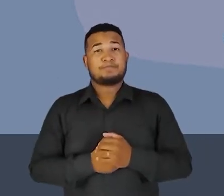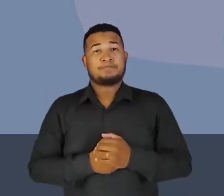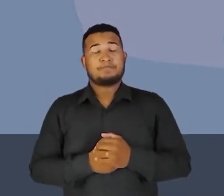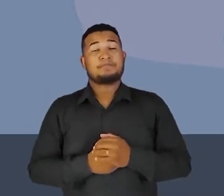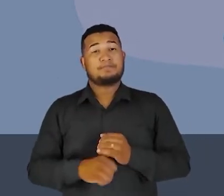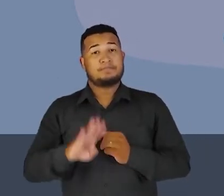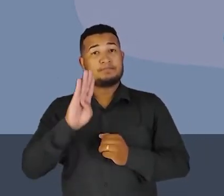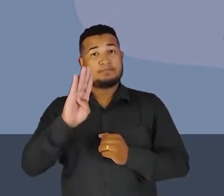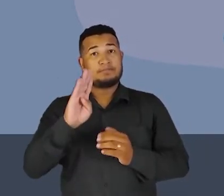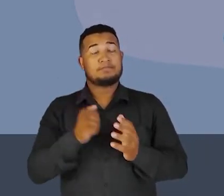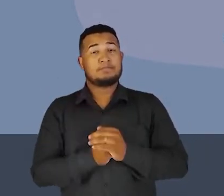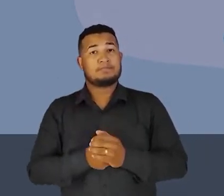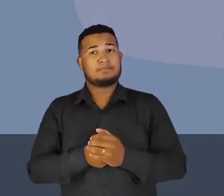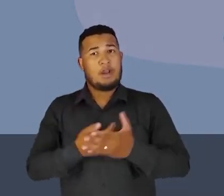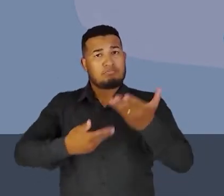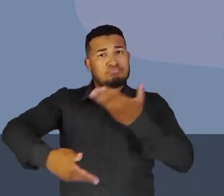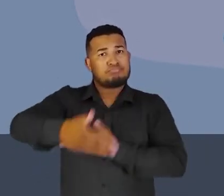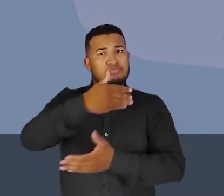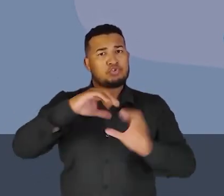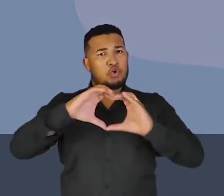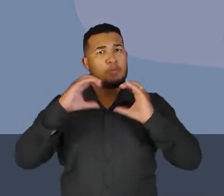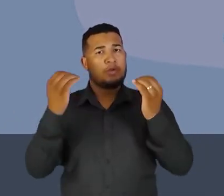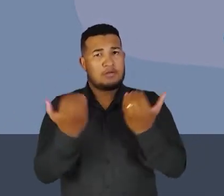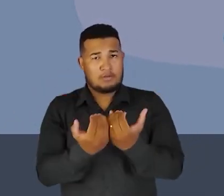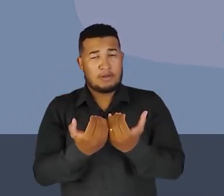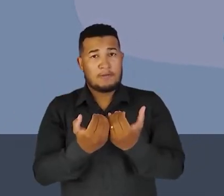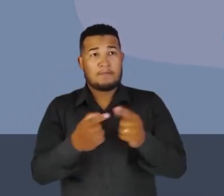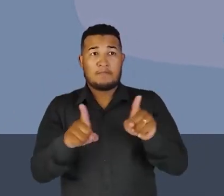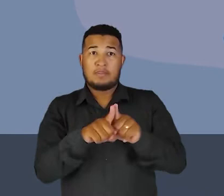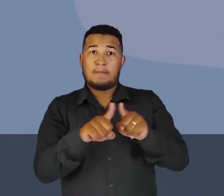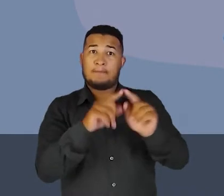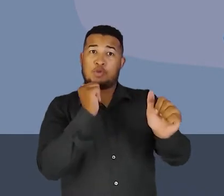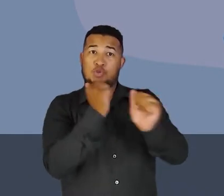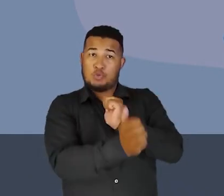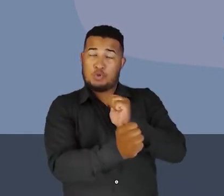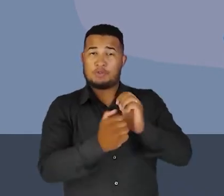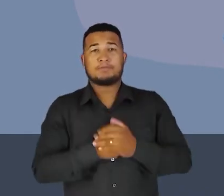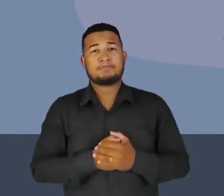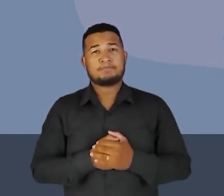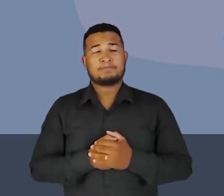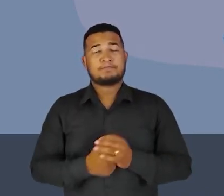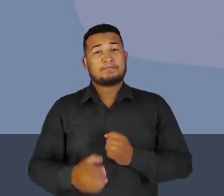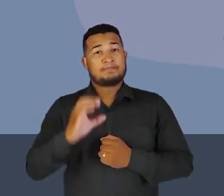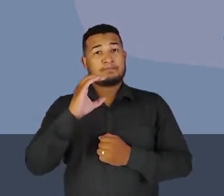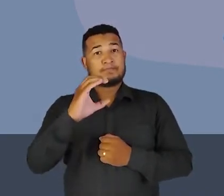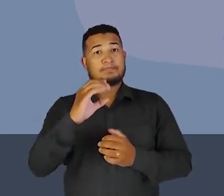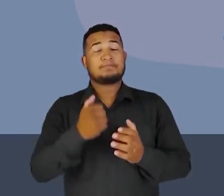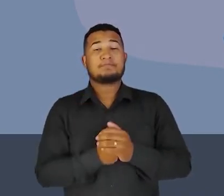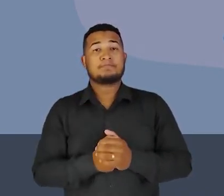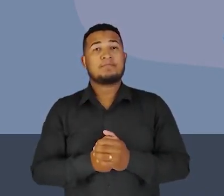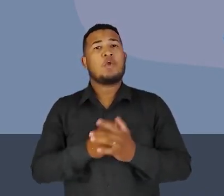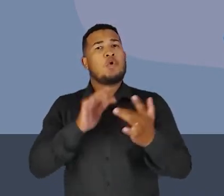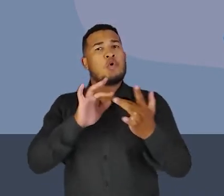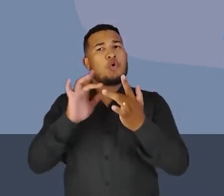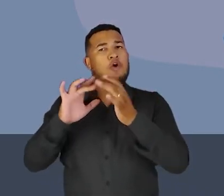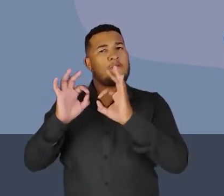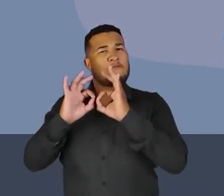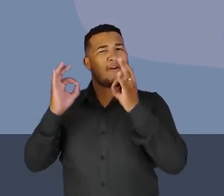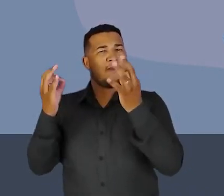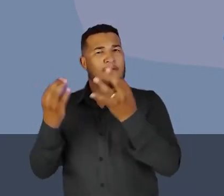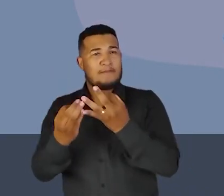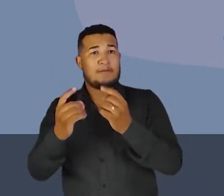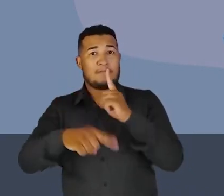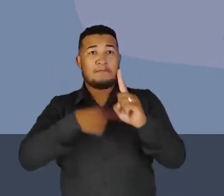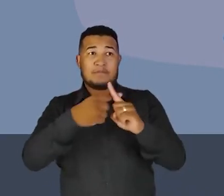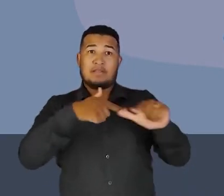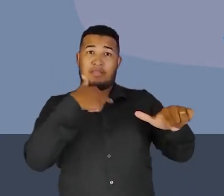Letra B, a convivência comunitária e o esporte. Letra C, a convivência familiar e